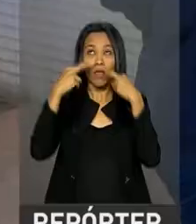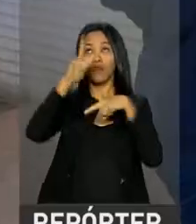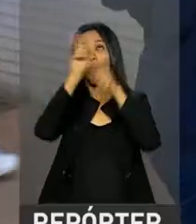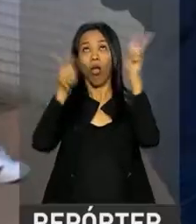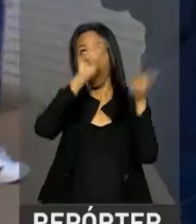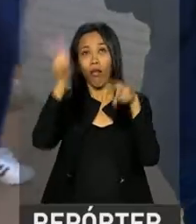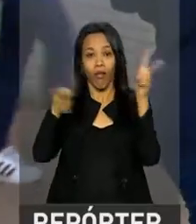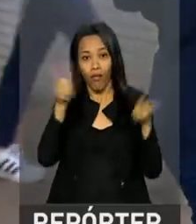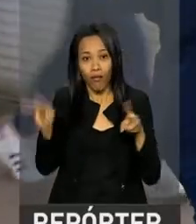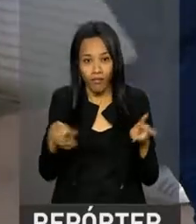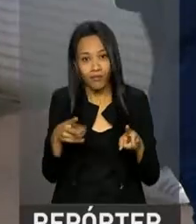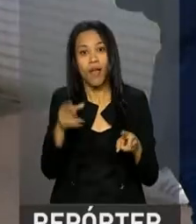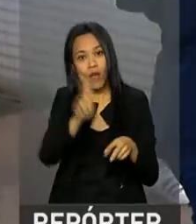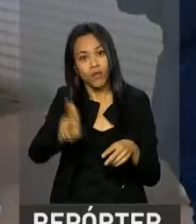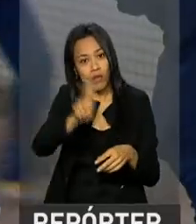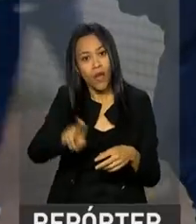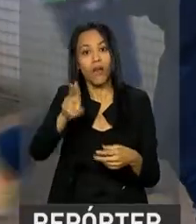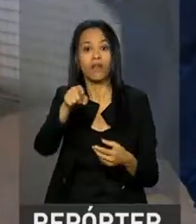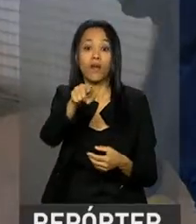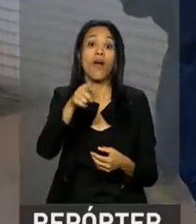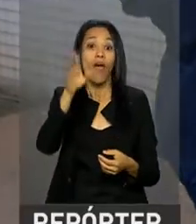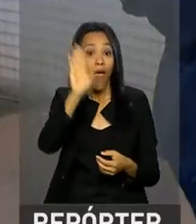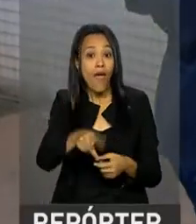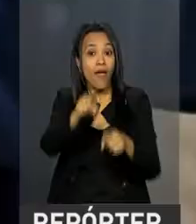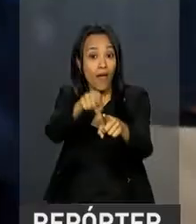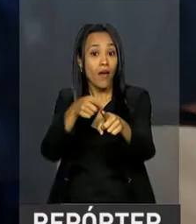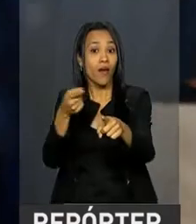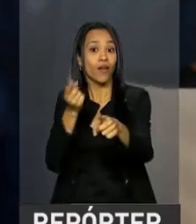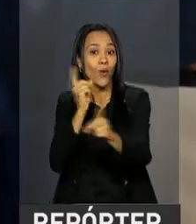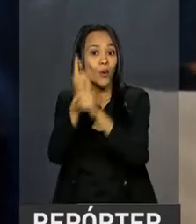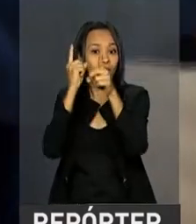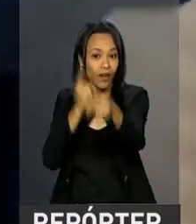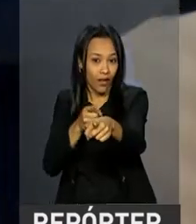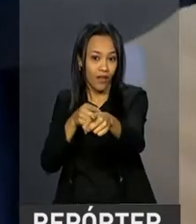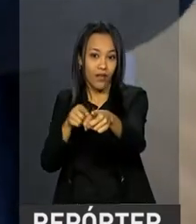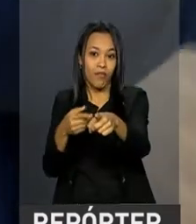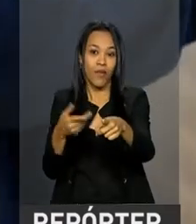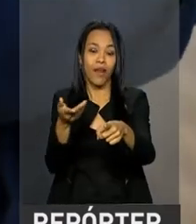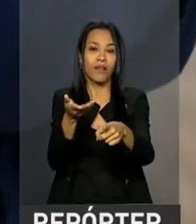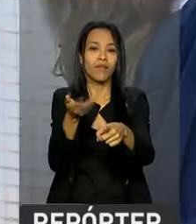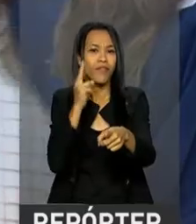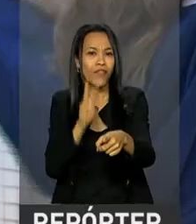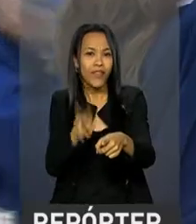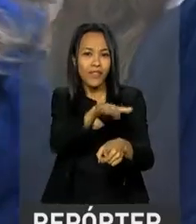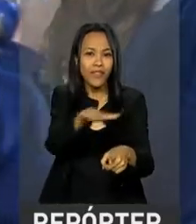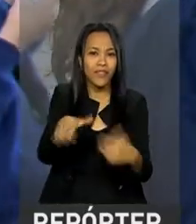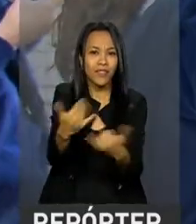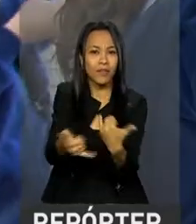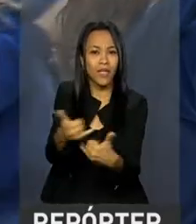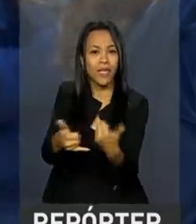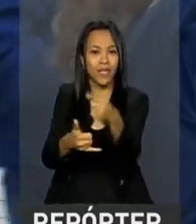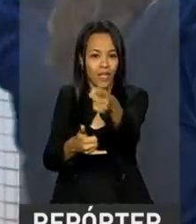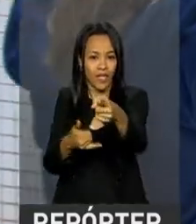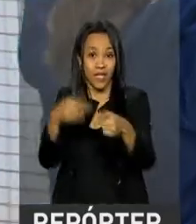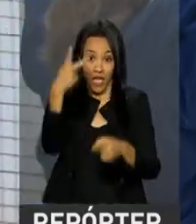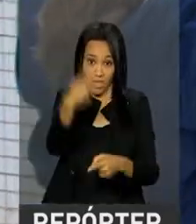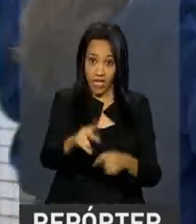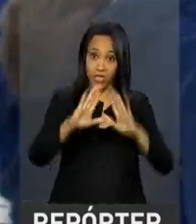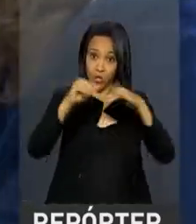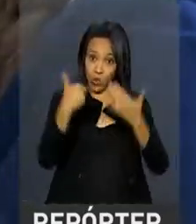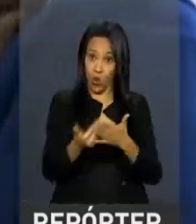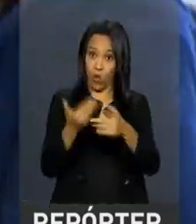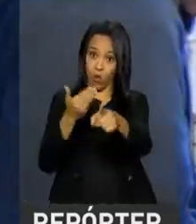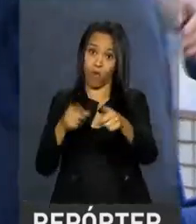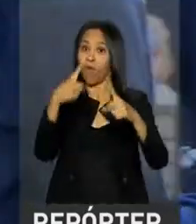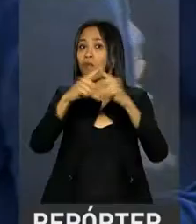ansiedade. E é só encontrar crianças para comprovar o sucesso dos pequenos discos giratórios. No intervalo desta escola em Brasília, não